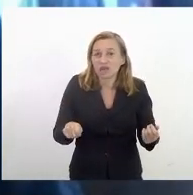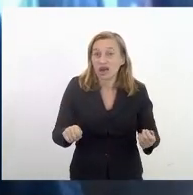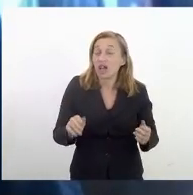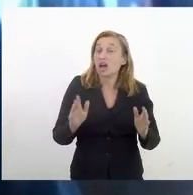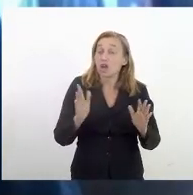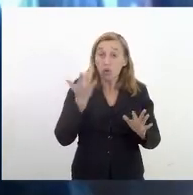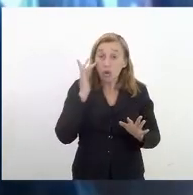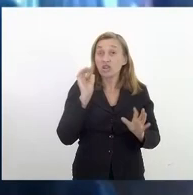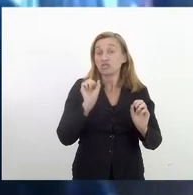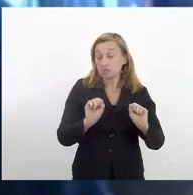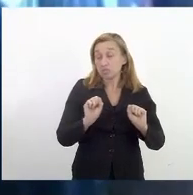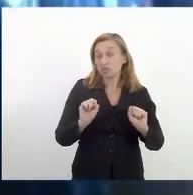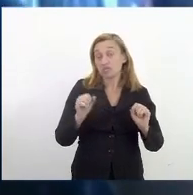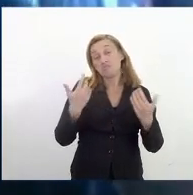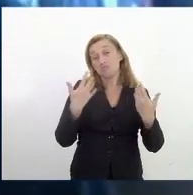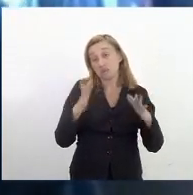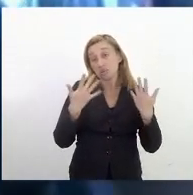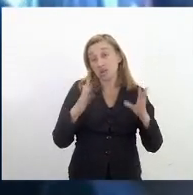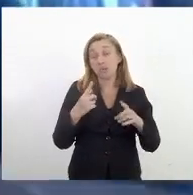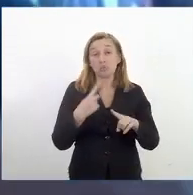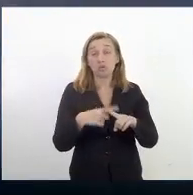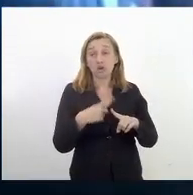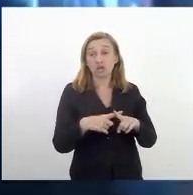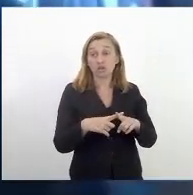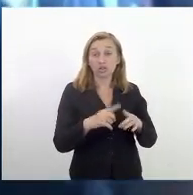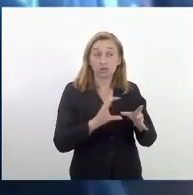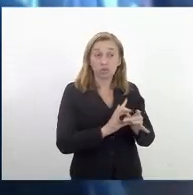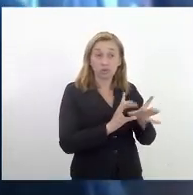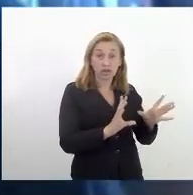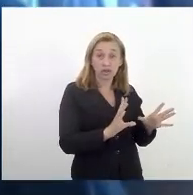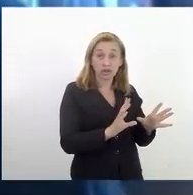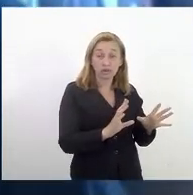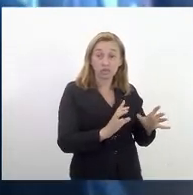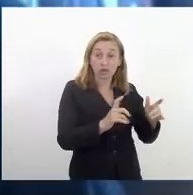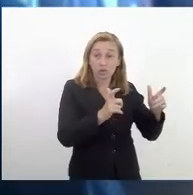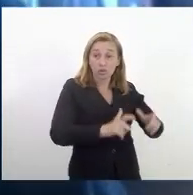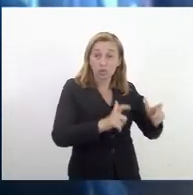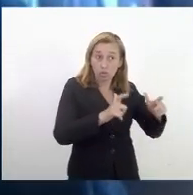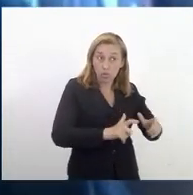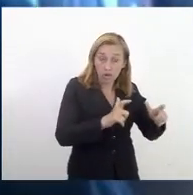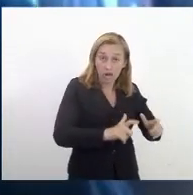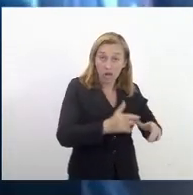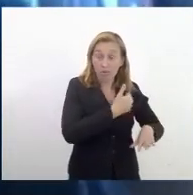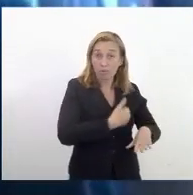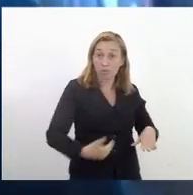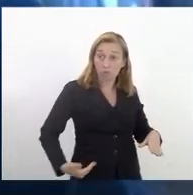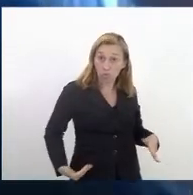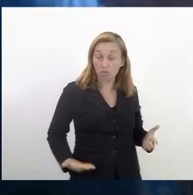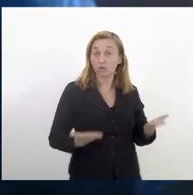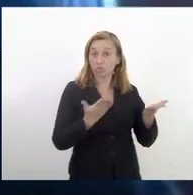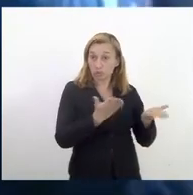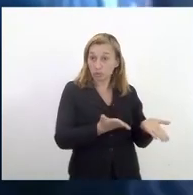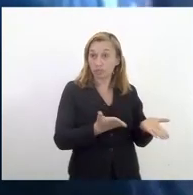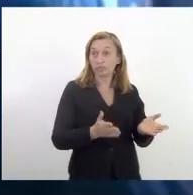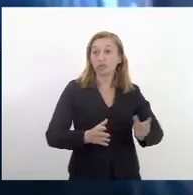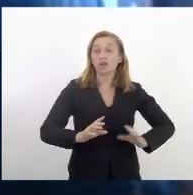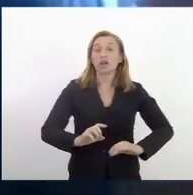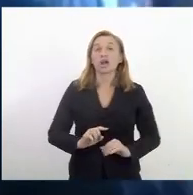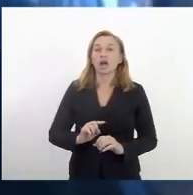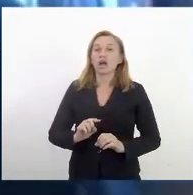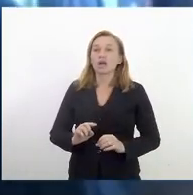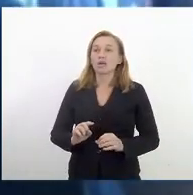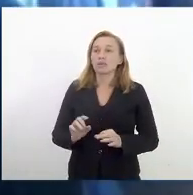elogiar que a gente tá largando para ser um espaço público a sede antiga recuperamos um